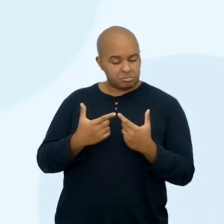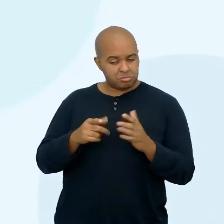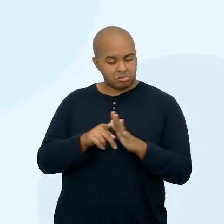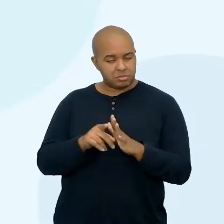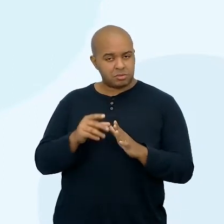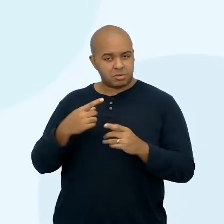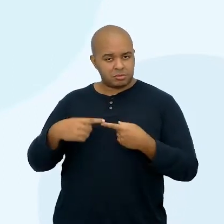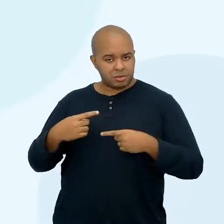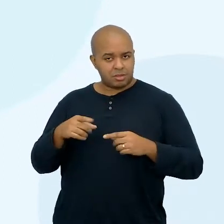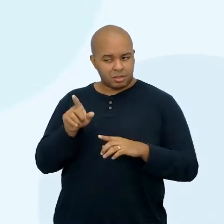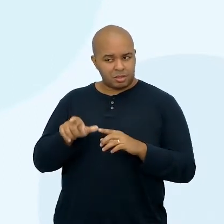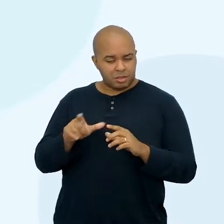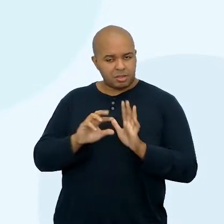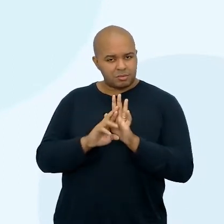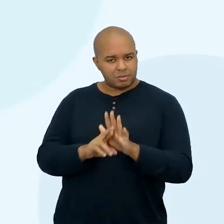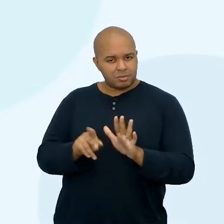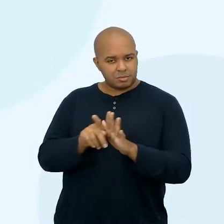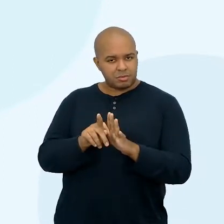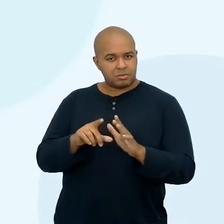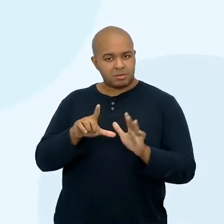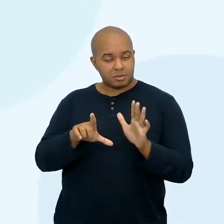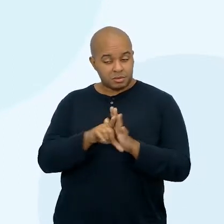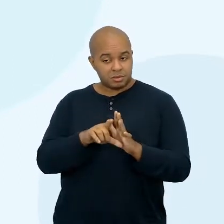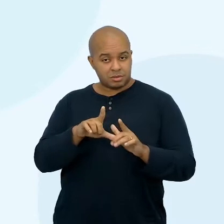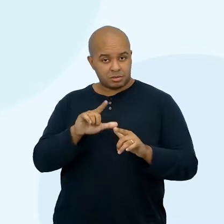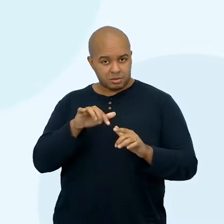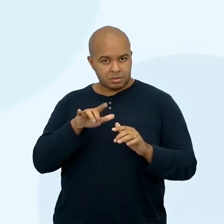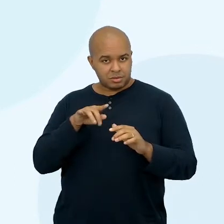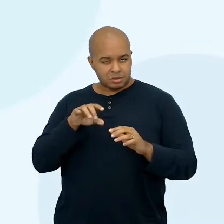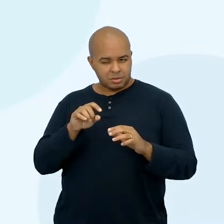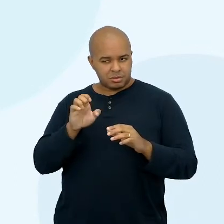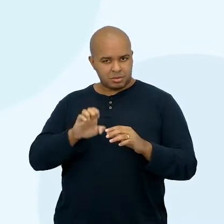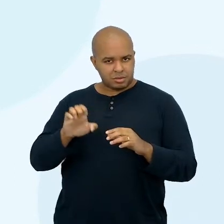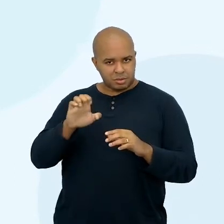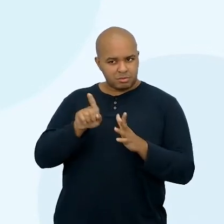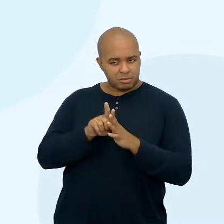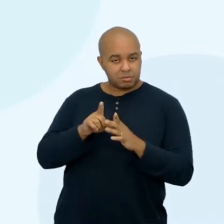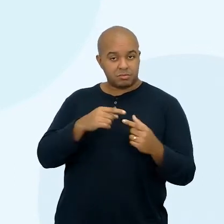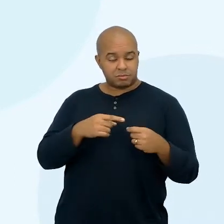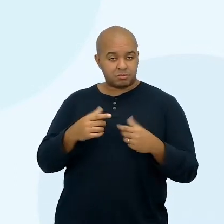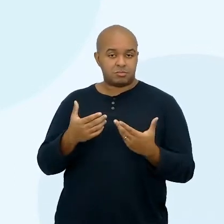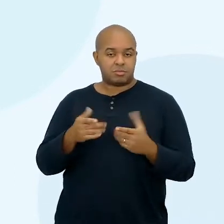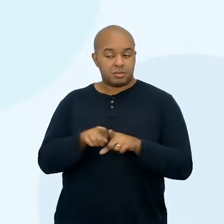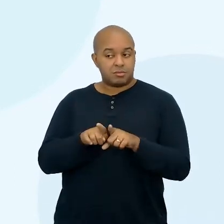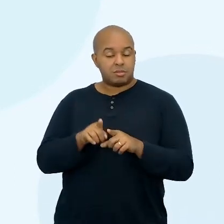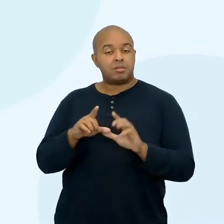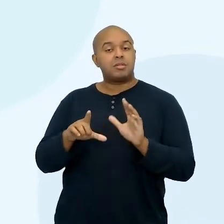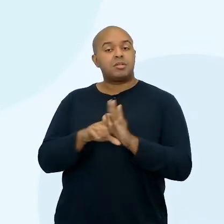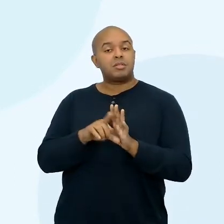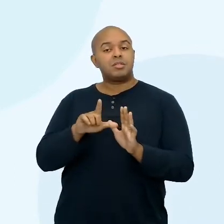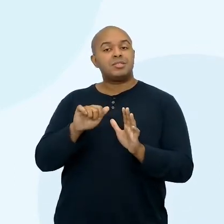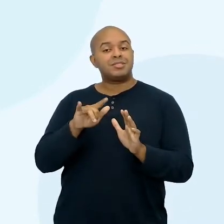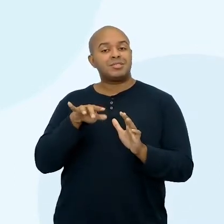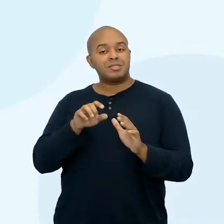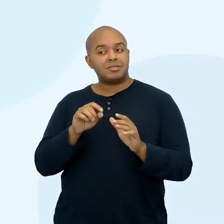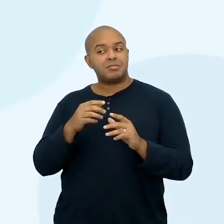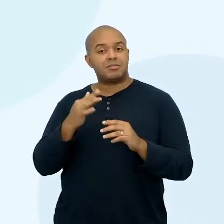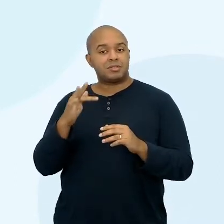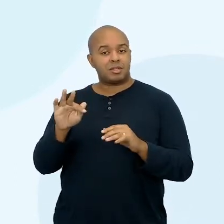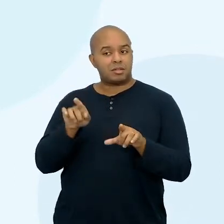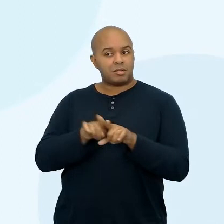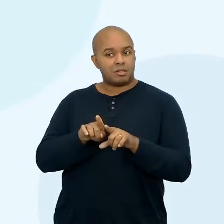tem mais de 16 anos, você vai lá e escolhe os seus